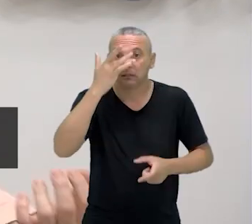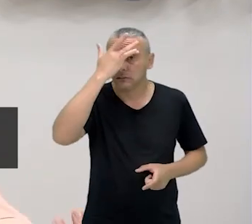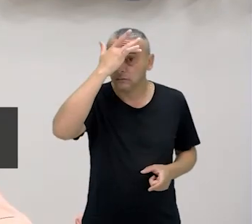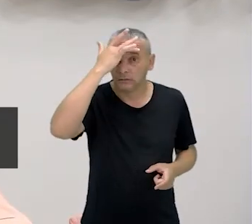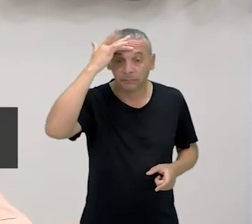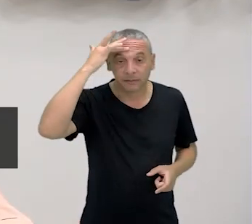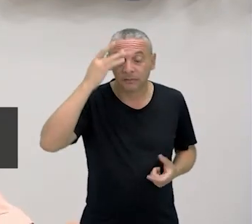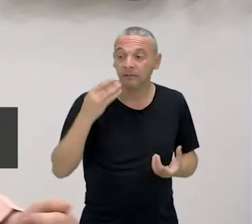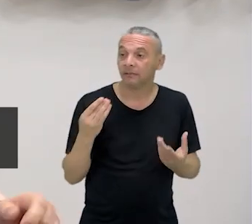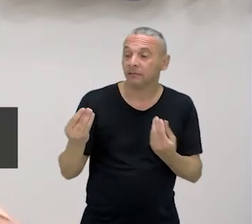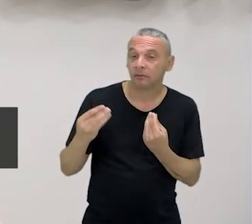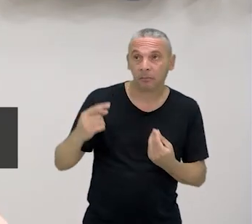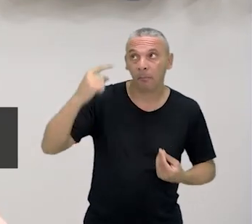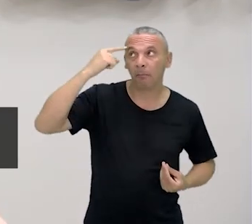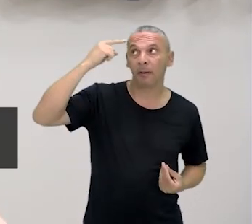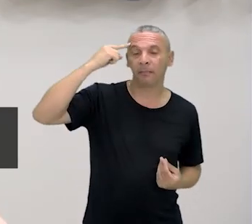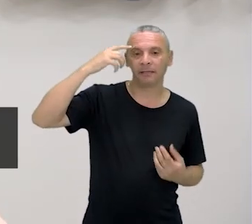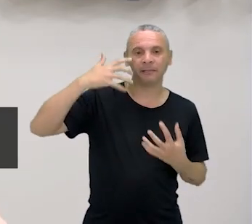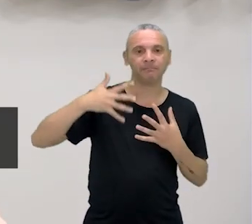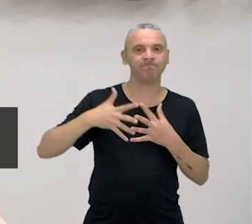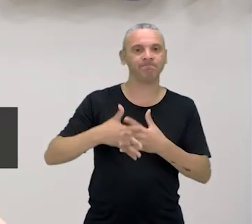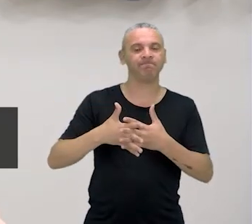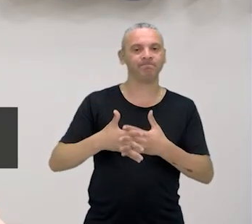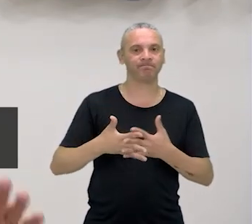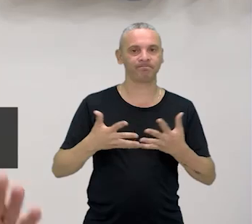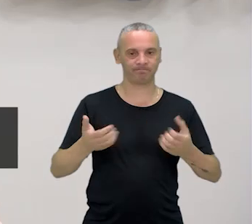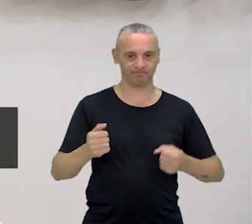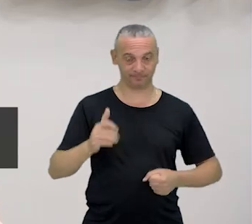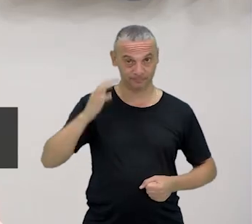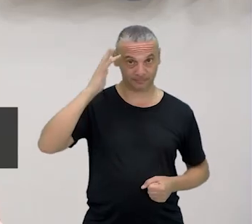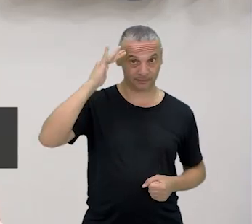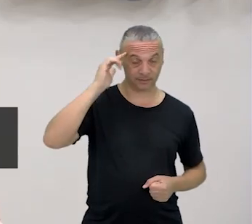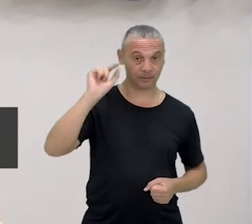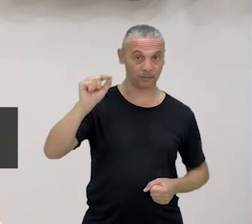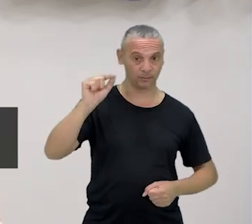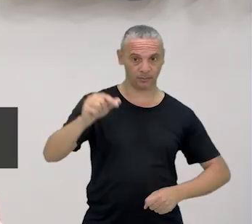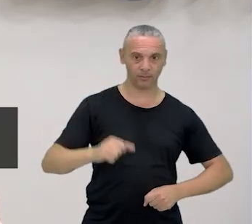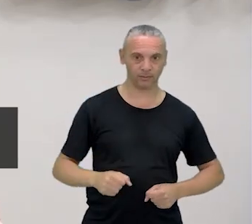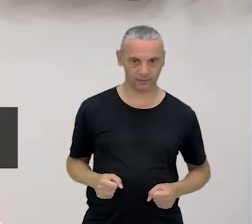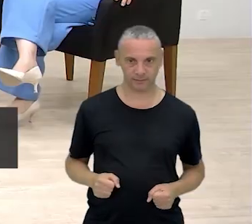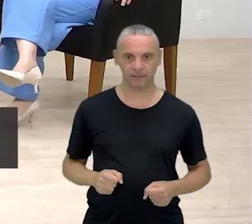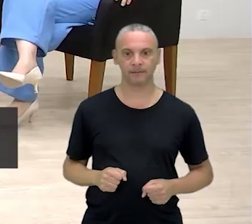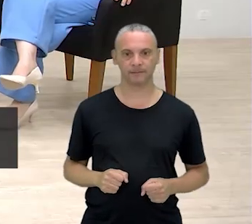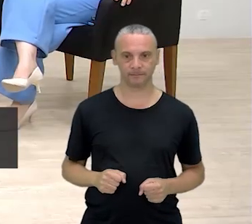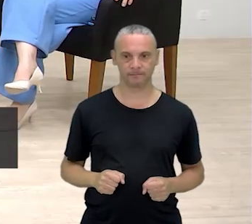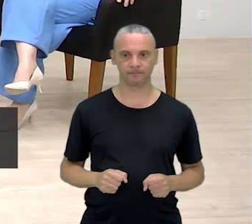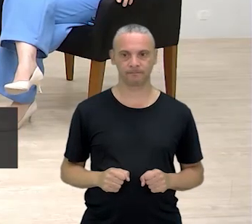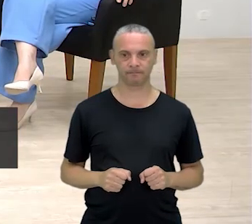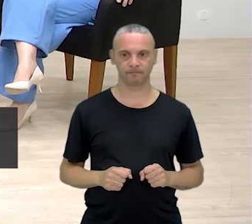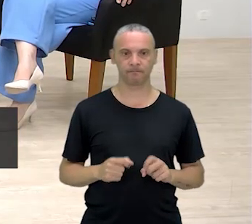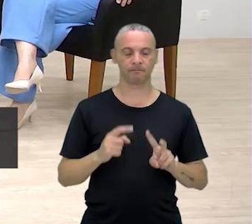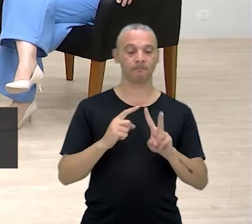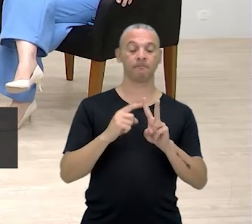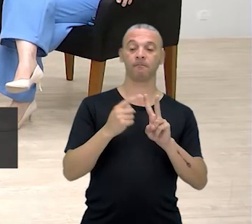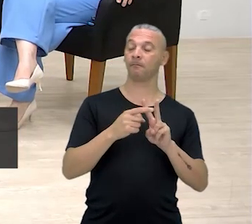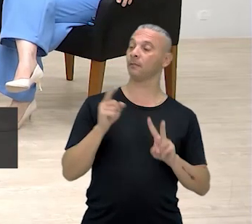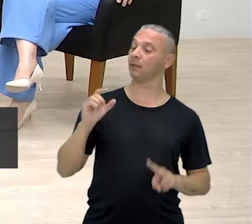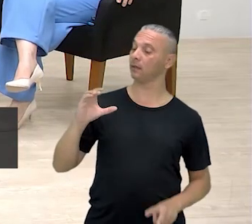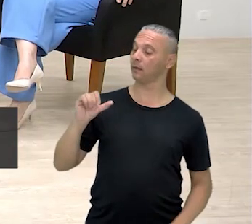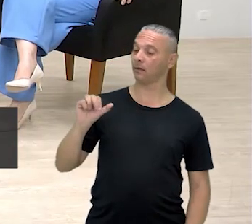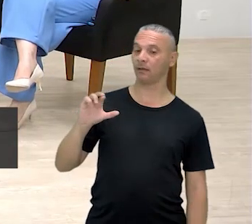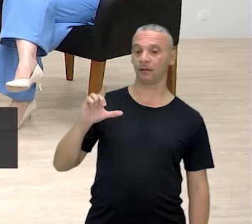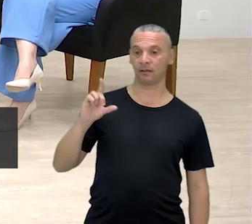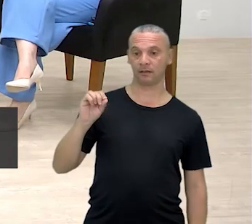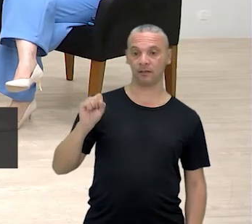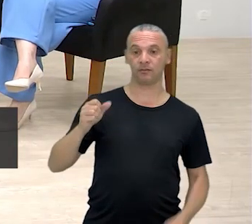até uma forma de ser e de pensar, isso é complicado. Pensando nisso, os dois senhores aí, e você, Carlos? Quando ela fala